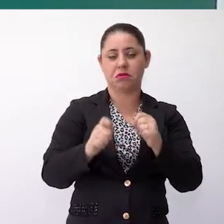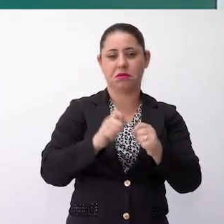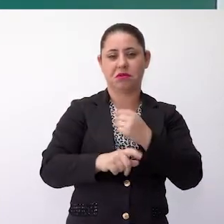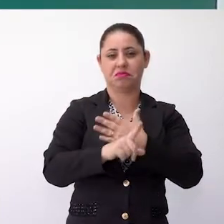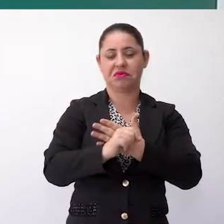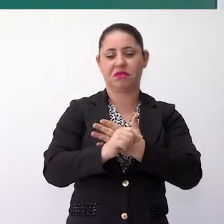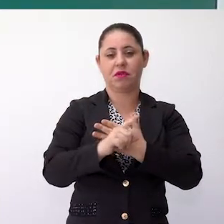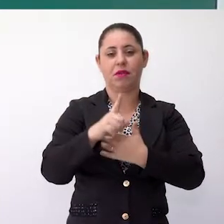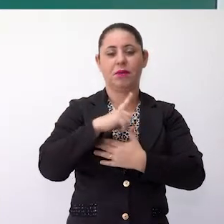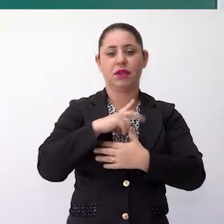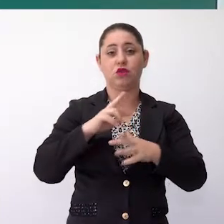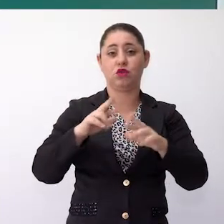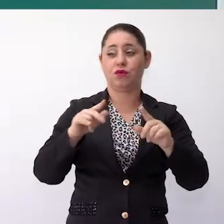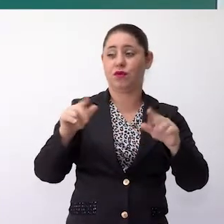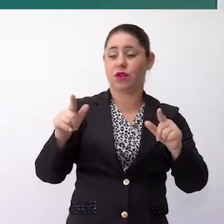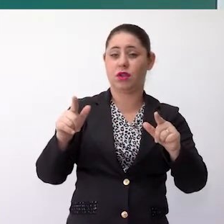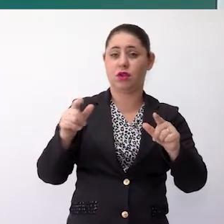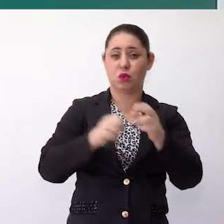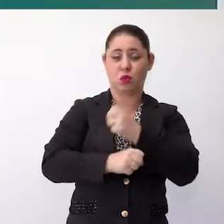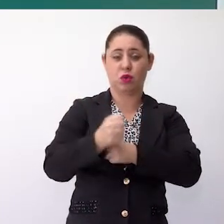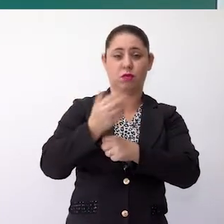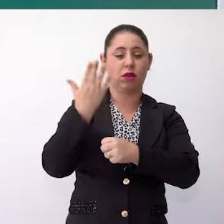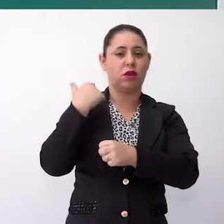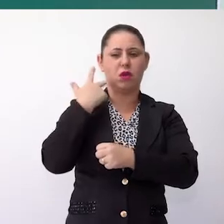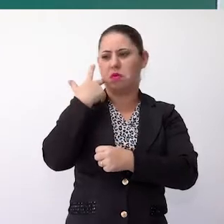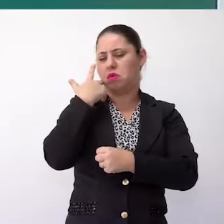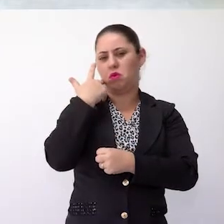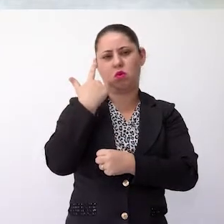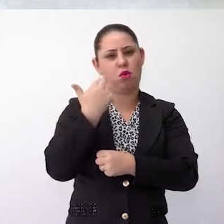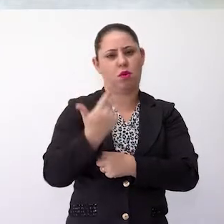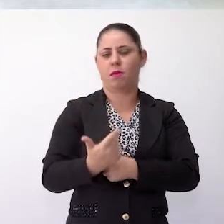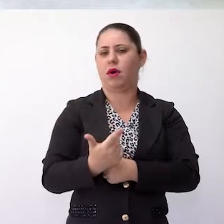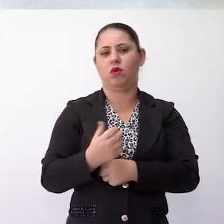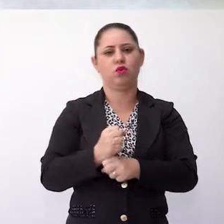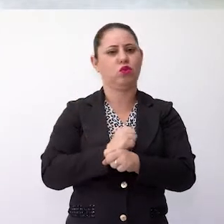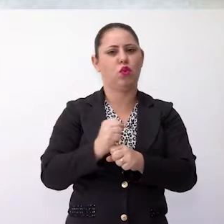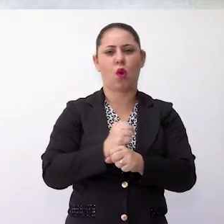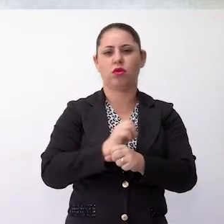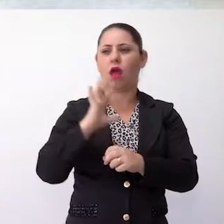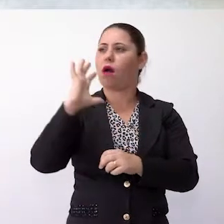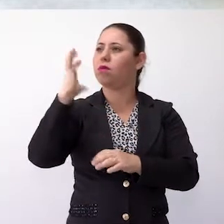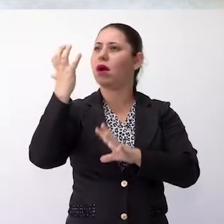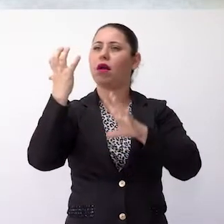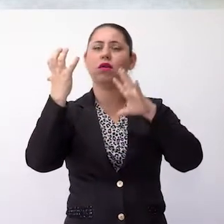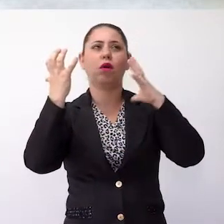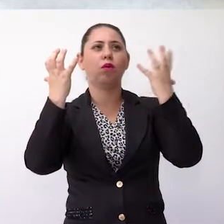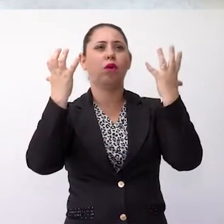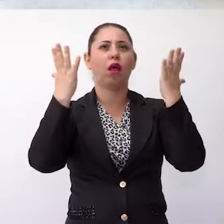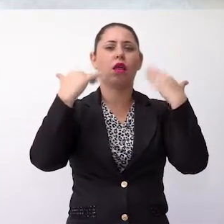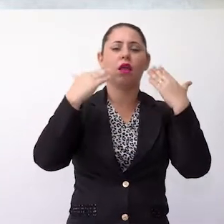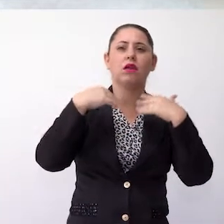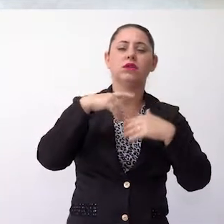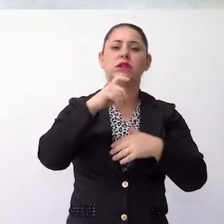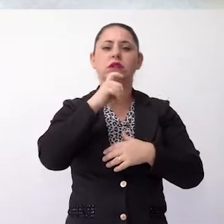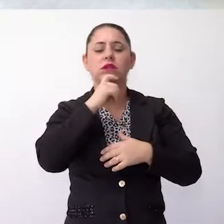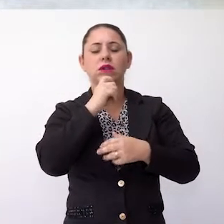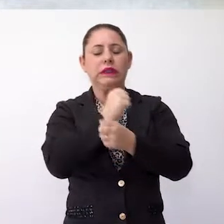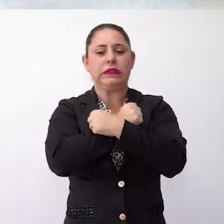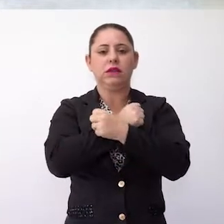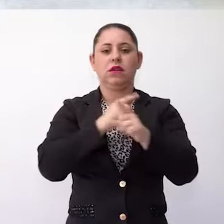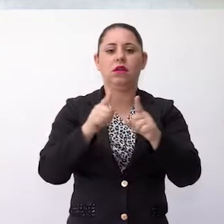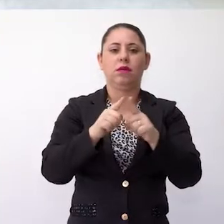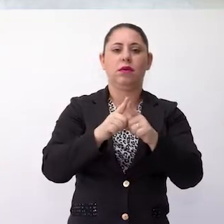assim atípicas, né? E outras normais de estação, do inverno, tal, queimadas,